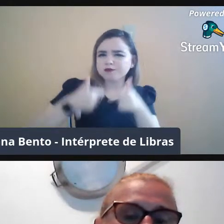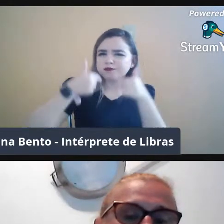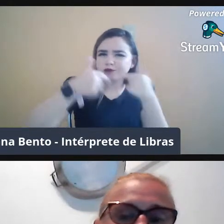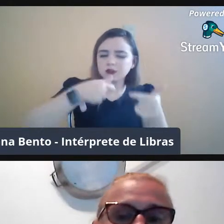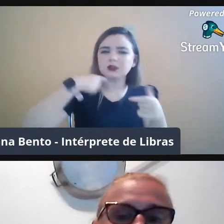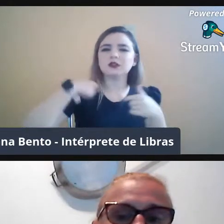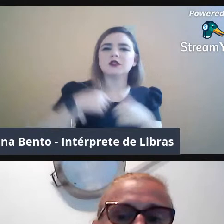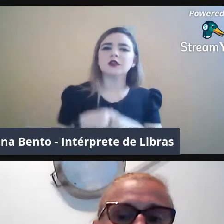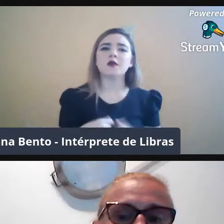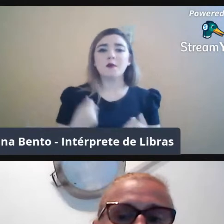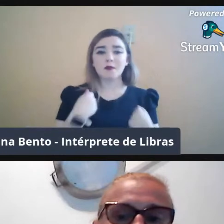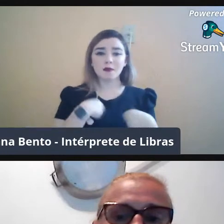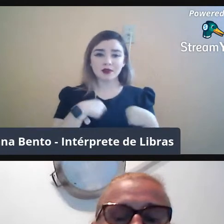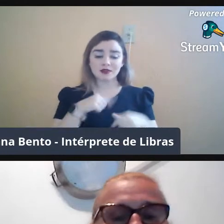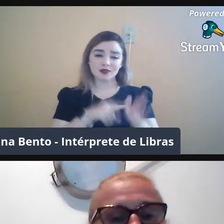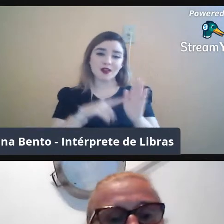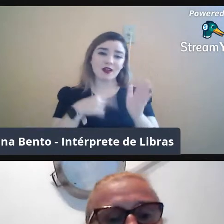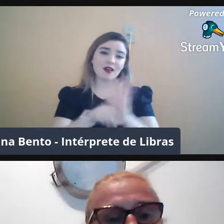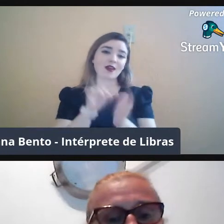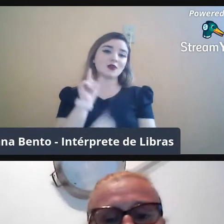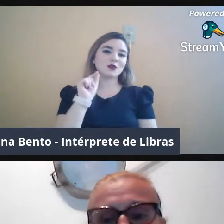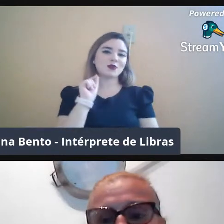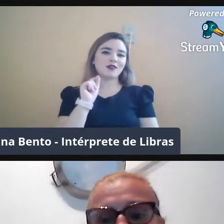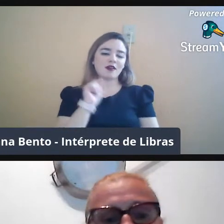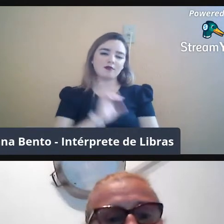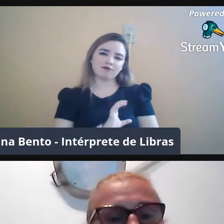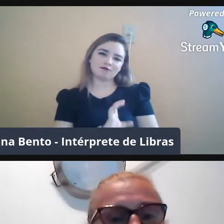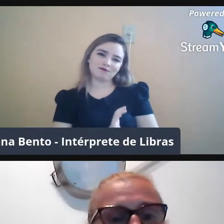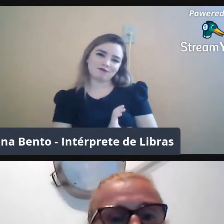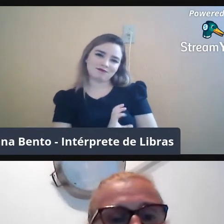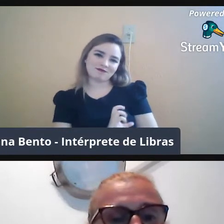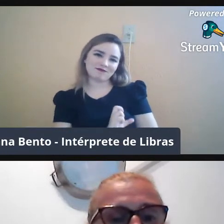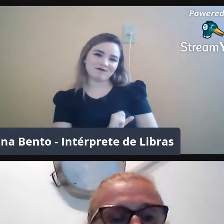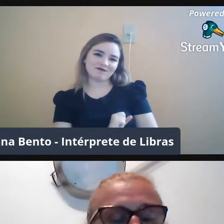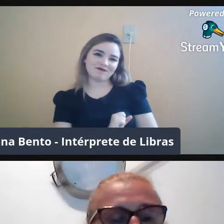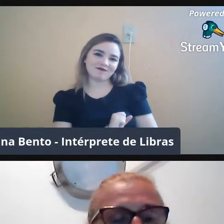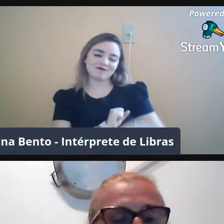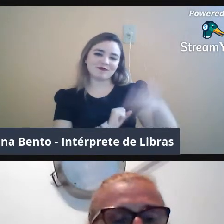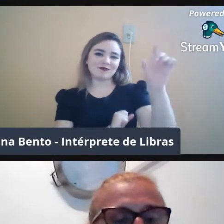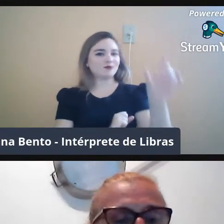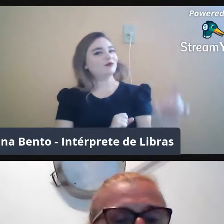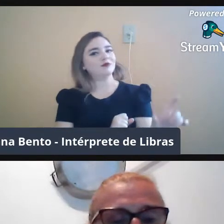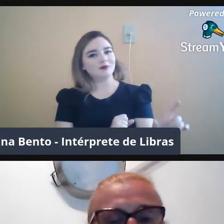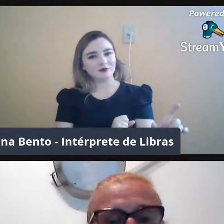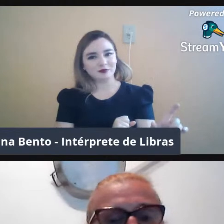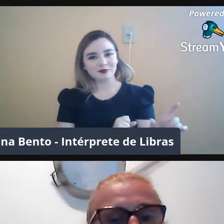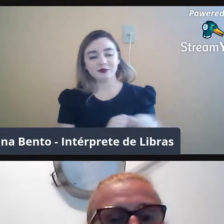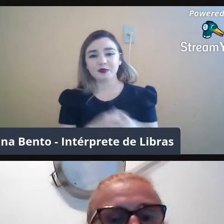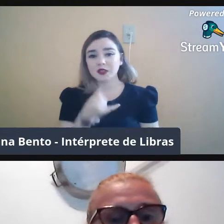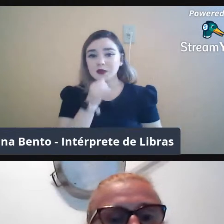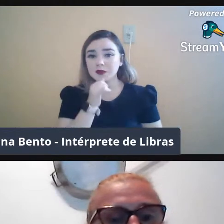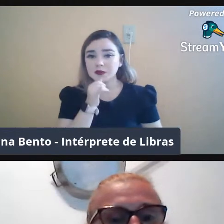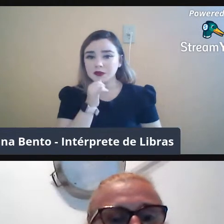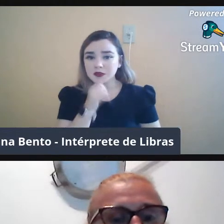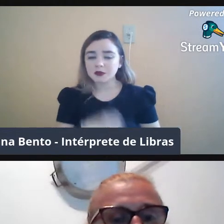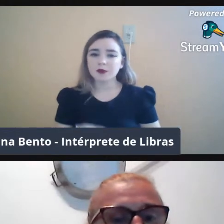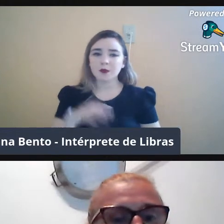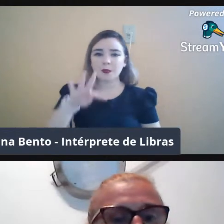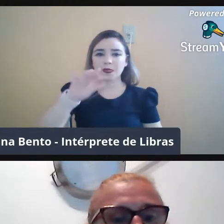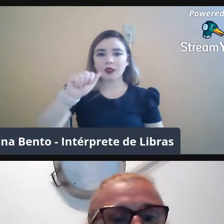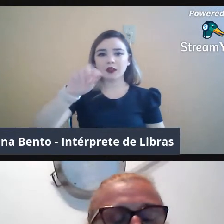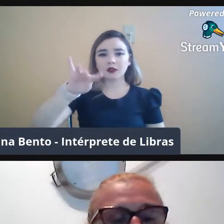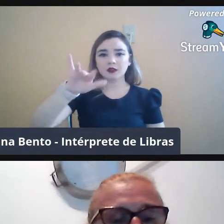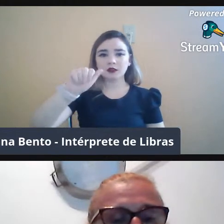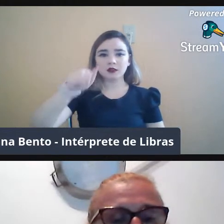precisa se apaixonar por ela. Por exemplo, a Tatiana estava me falando que